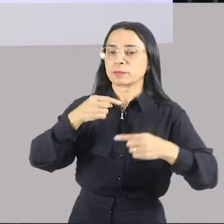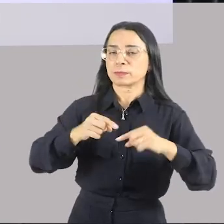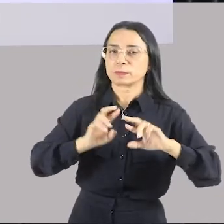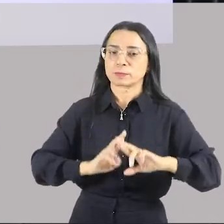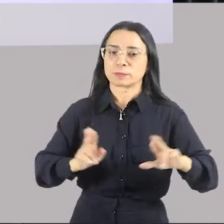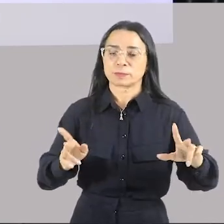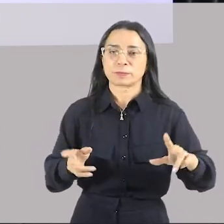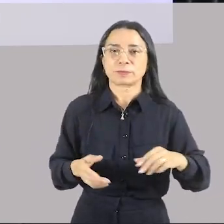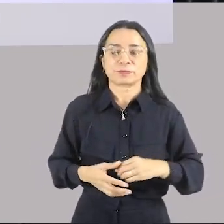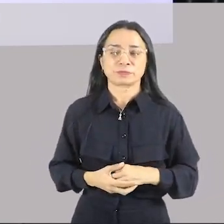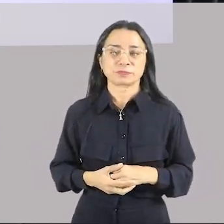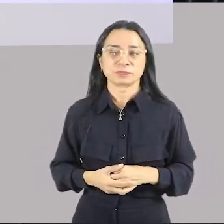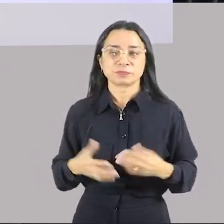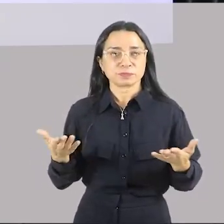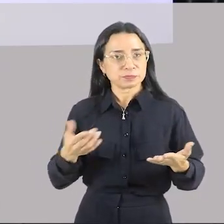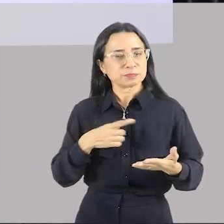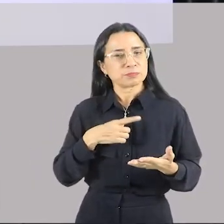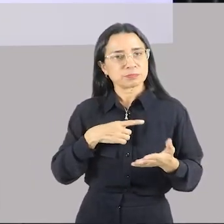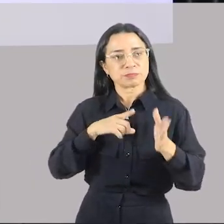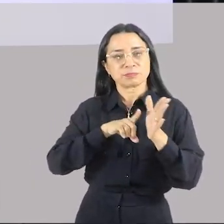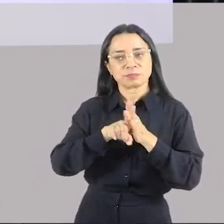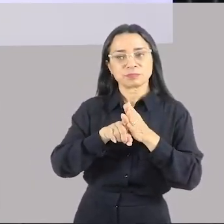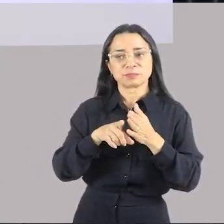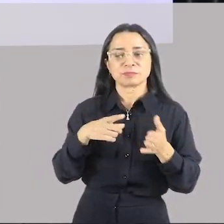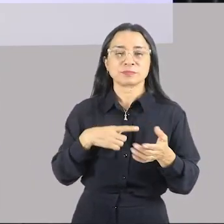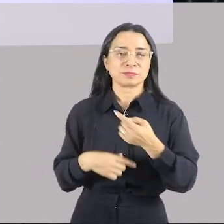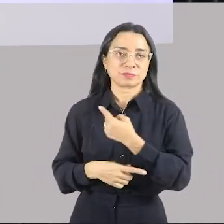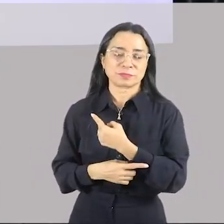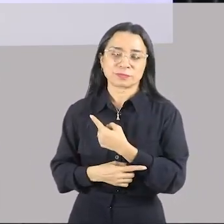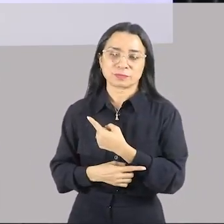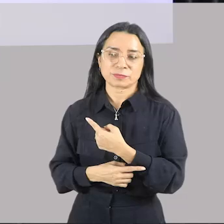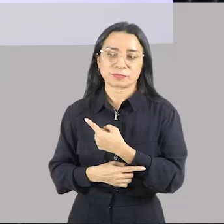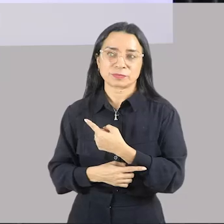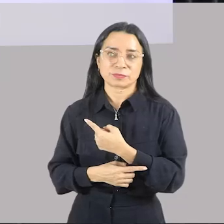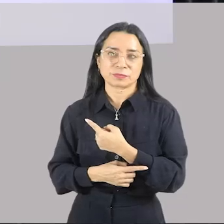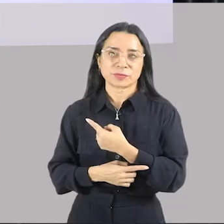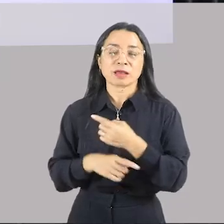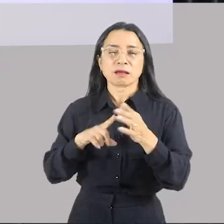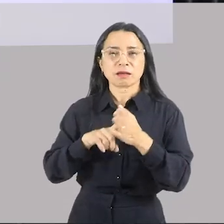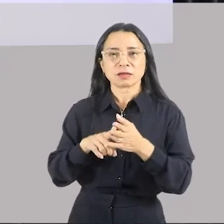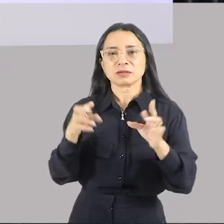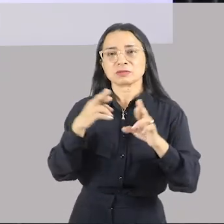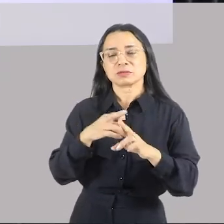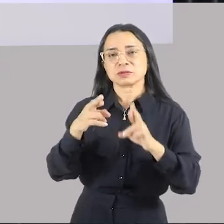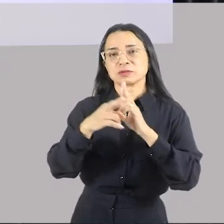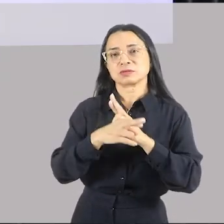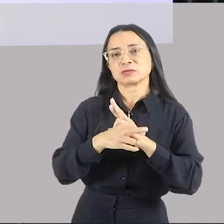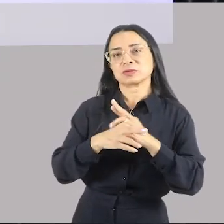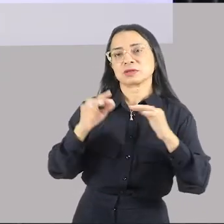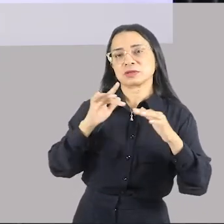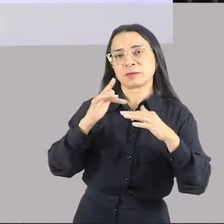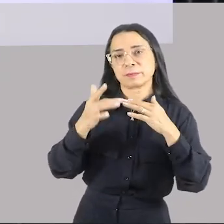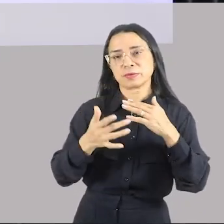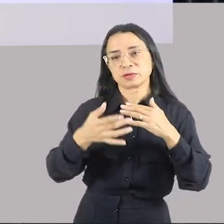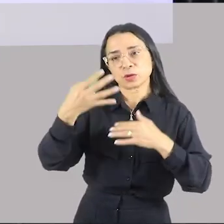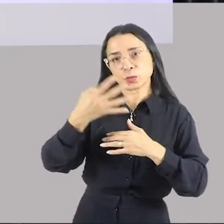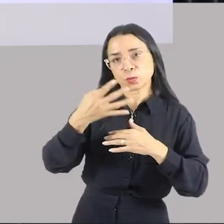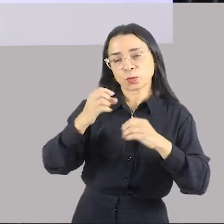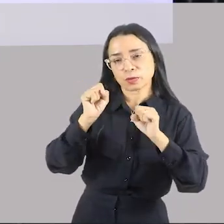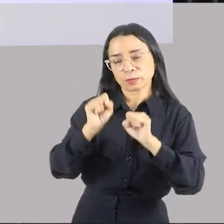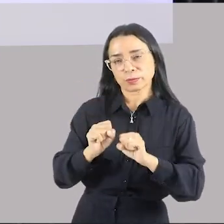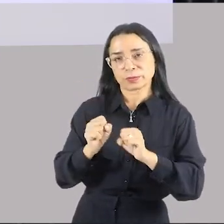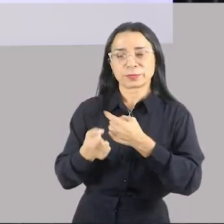fazer uma questão que caiu no Enem Digital sobre essa questão da mídia, né, do quarto poder, de como isso interfere nas decisões políticas